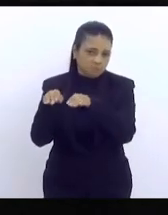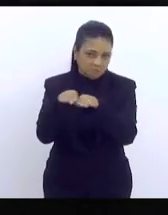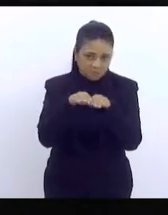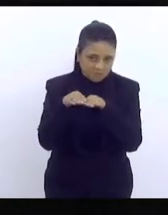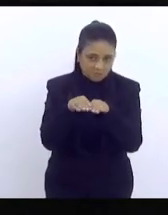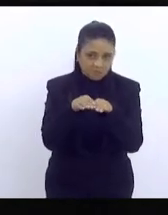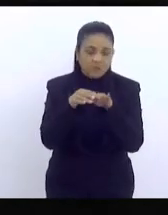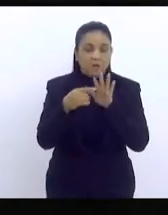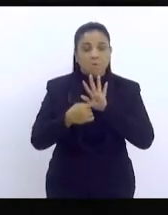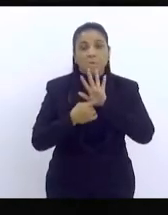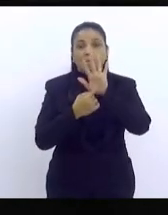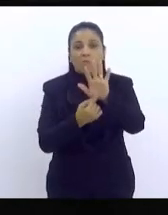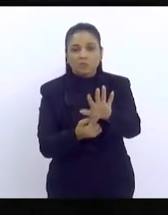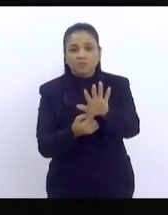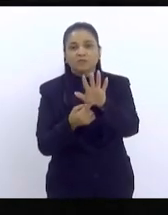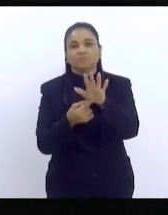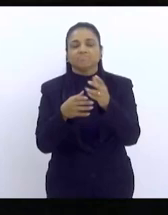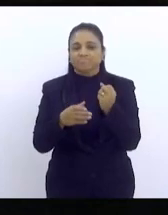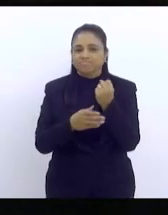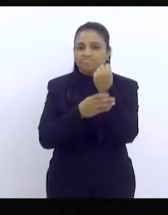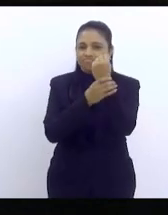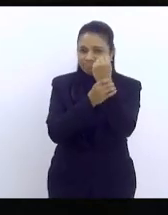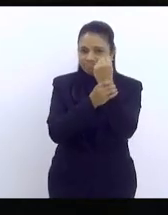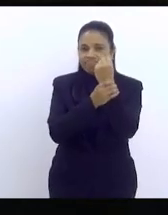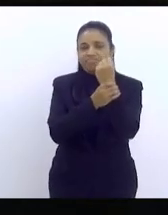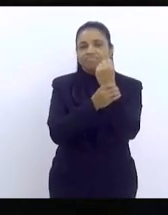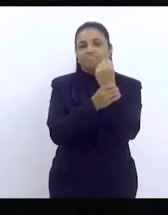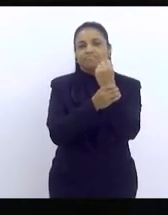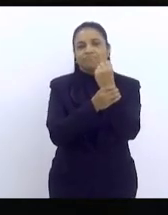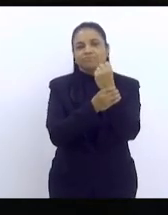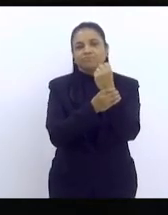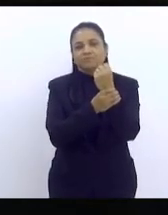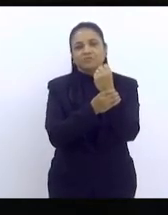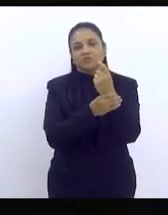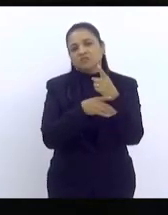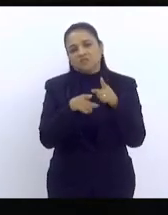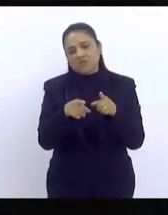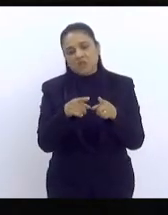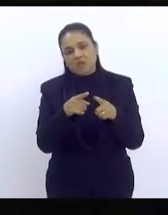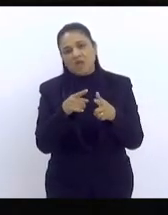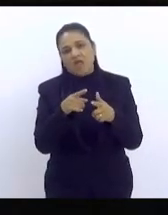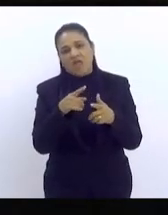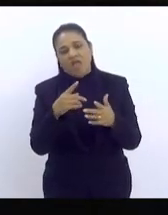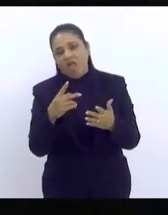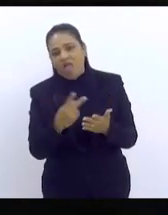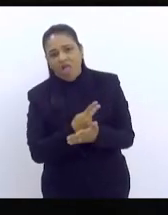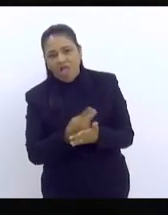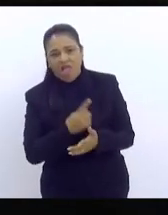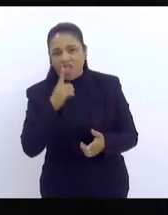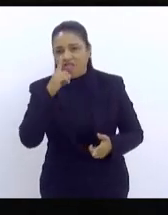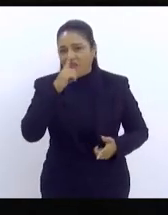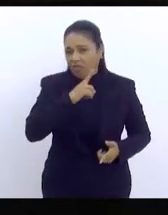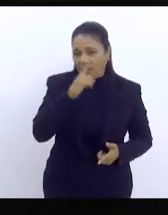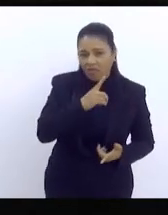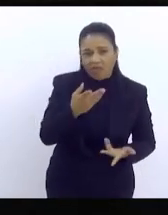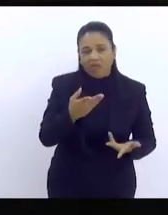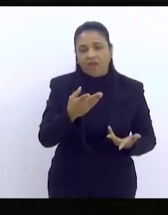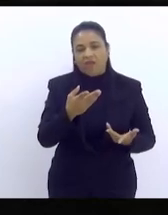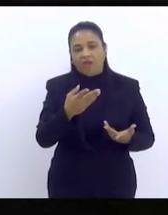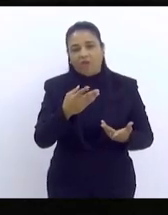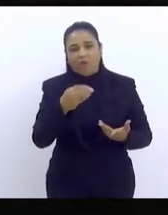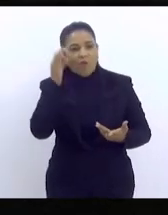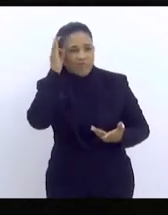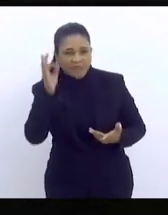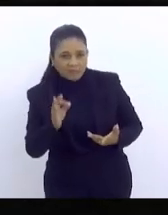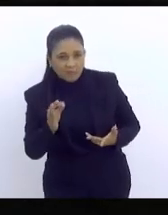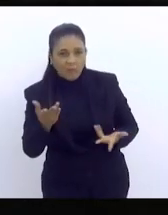garantir e mostrar a real faz e que não vai ser manobras burocráticas entendimentos equivocados né que